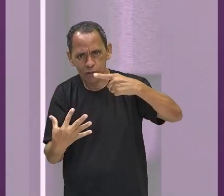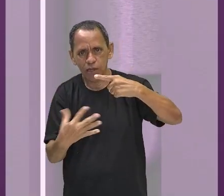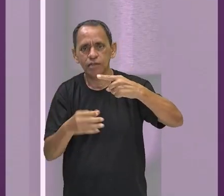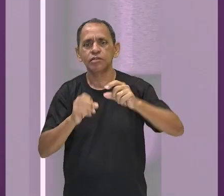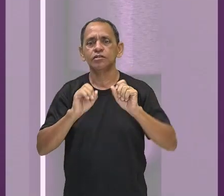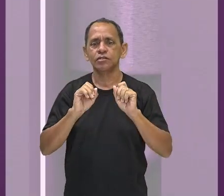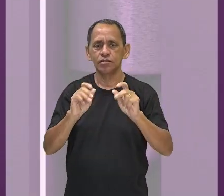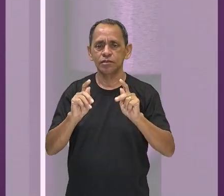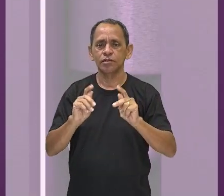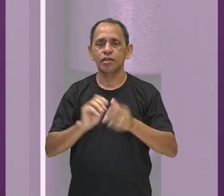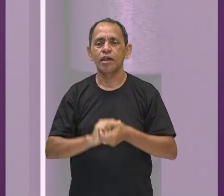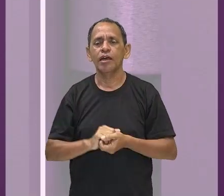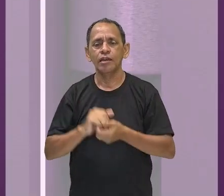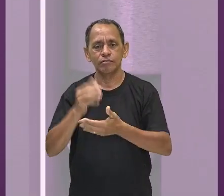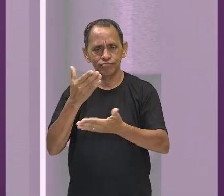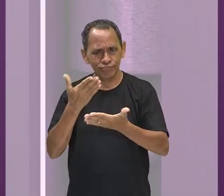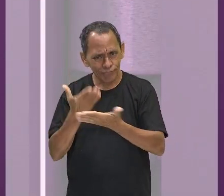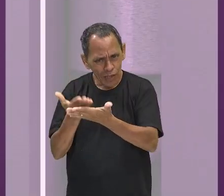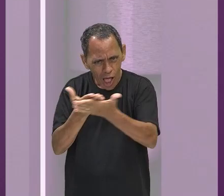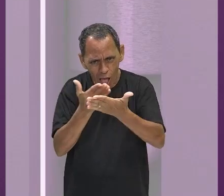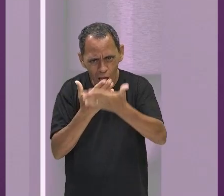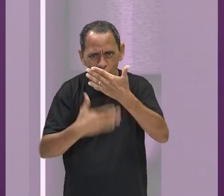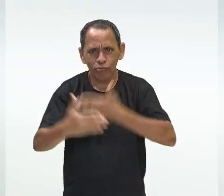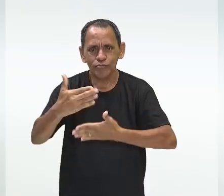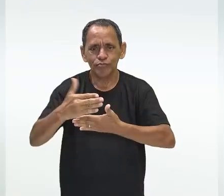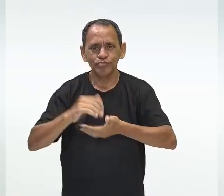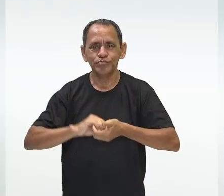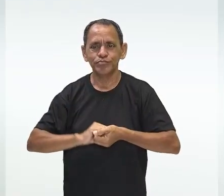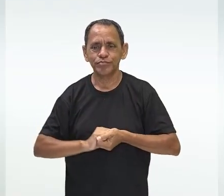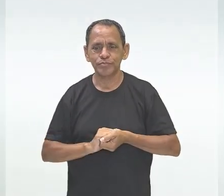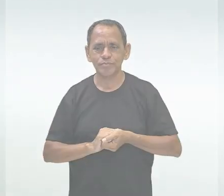Então, pessoal, sem mais delongas, vamos à nossa aula.